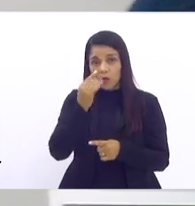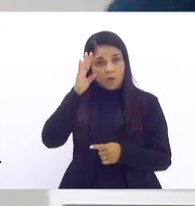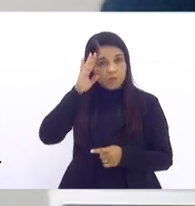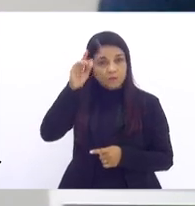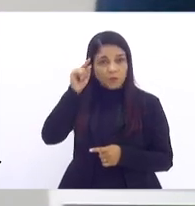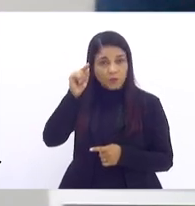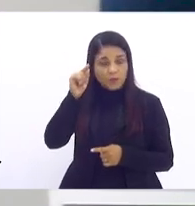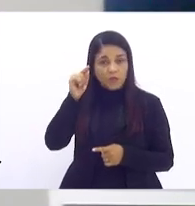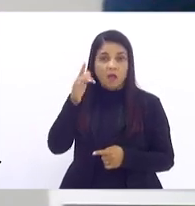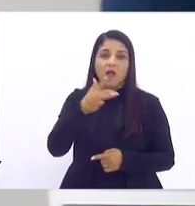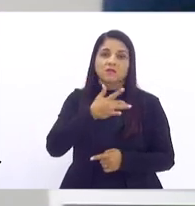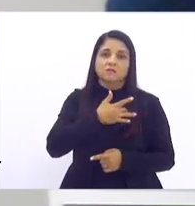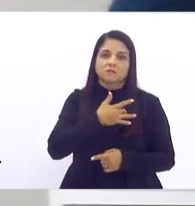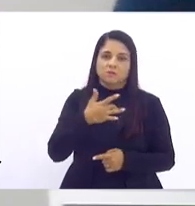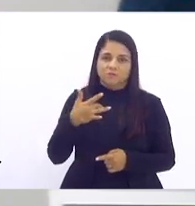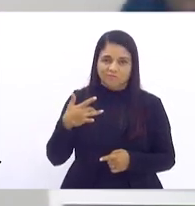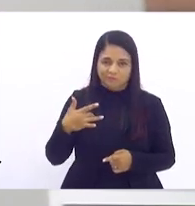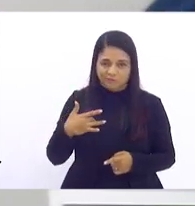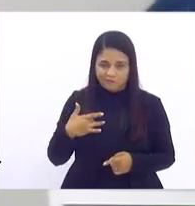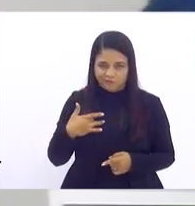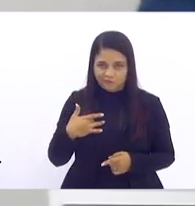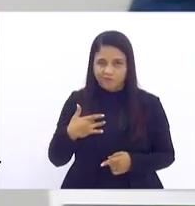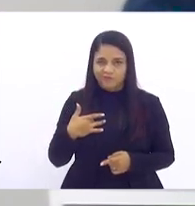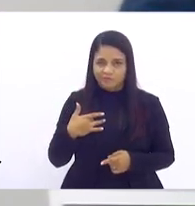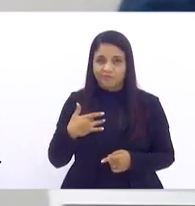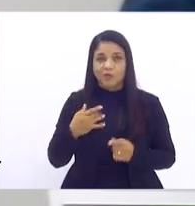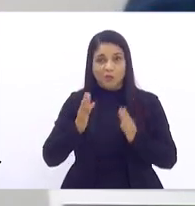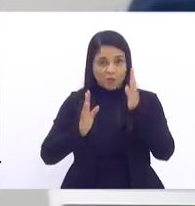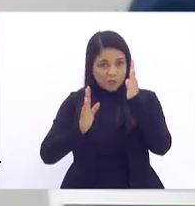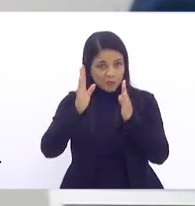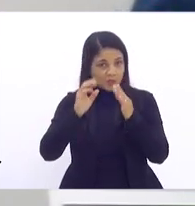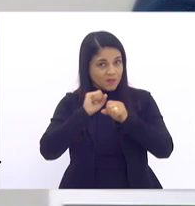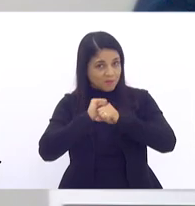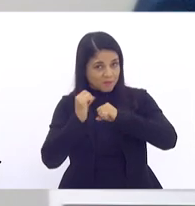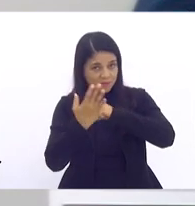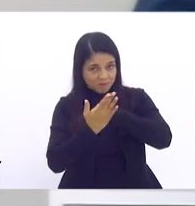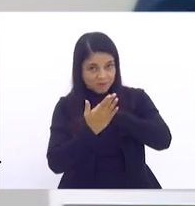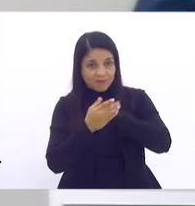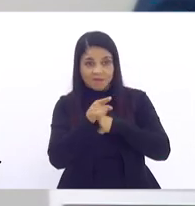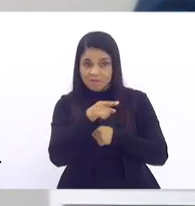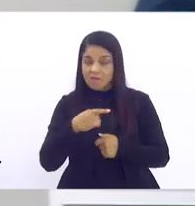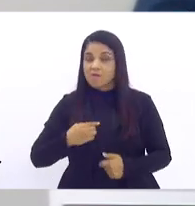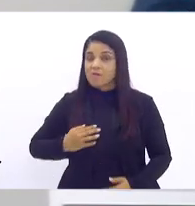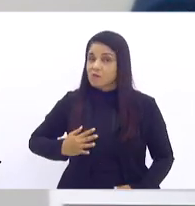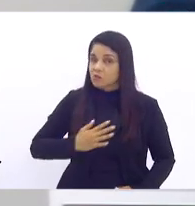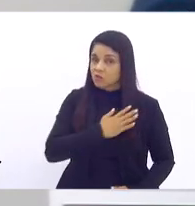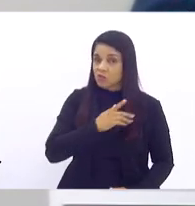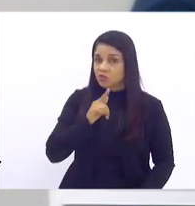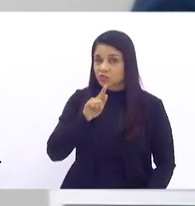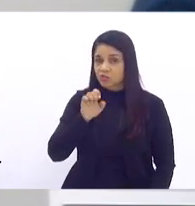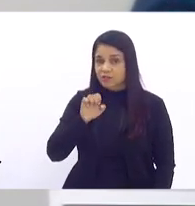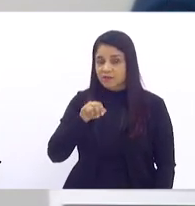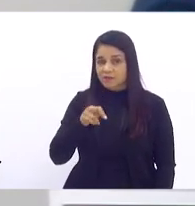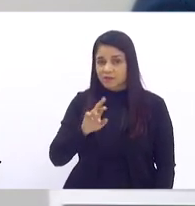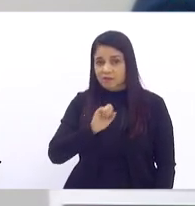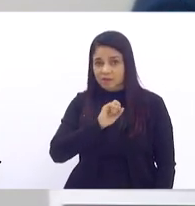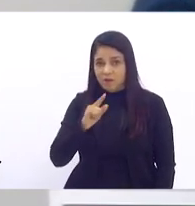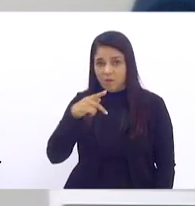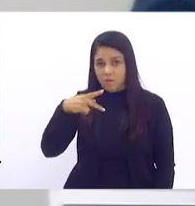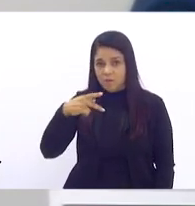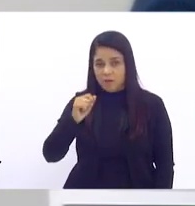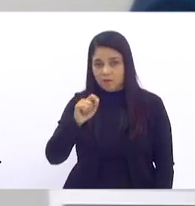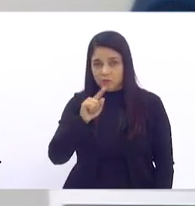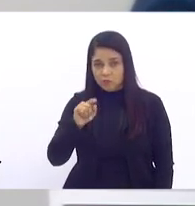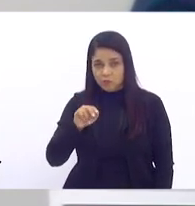é o complexo da saúde a gente viu isso na pandemia General pazuelo viveu isso na carne